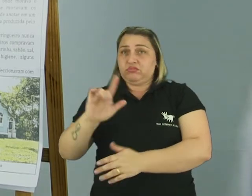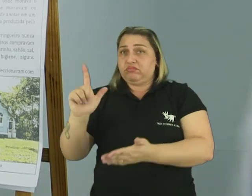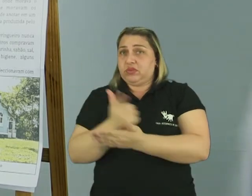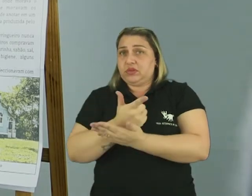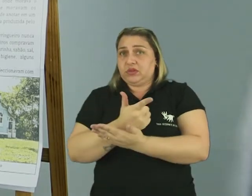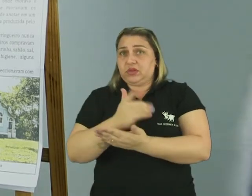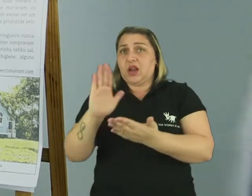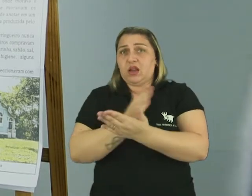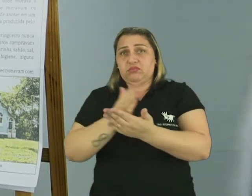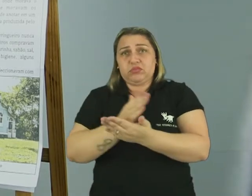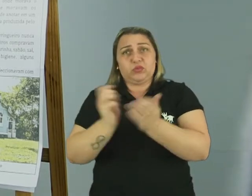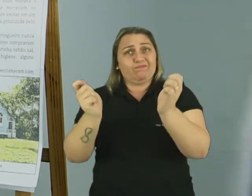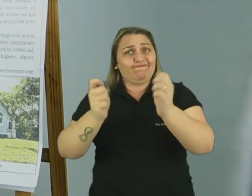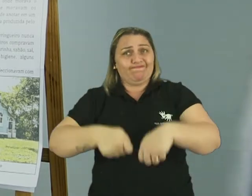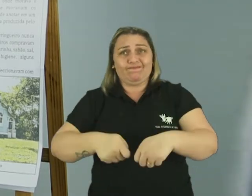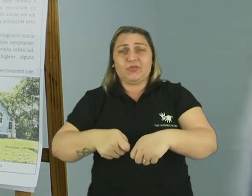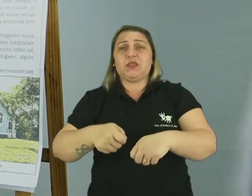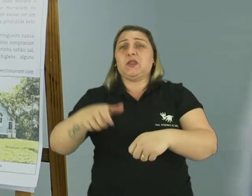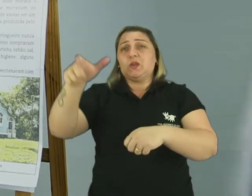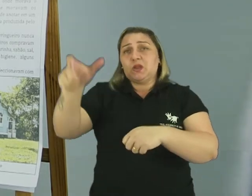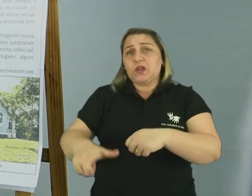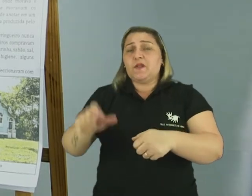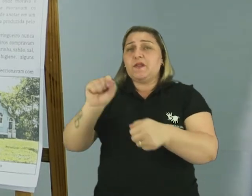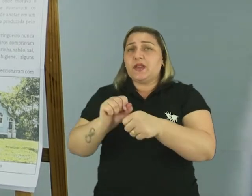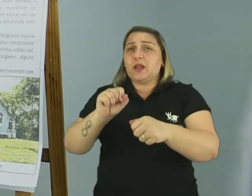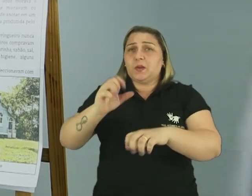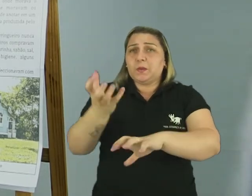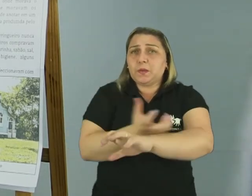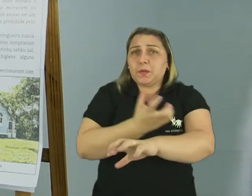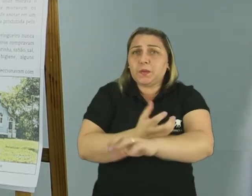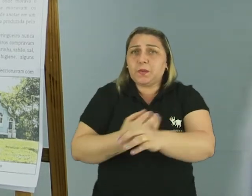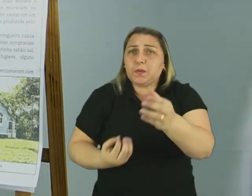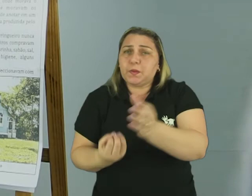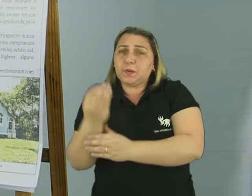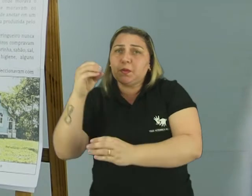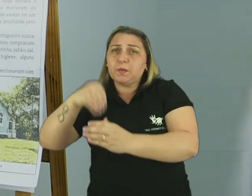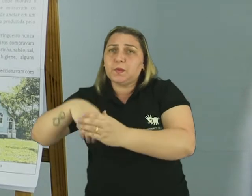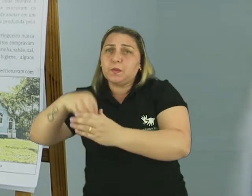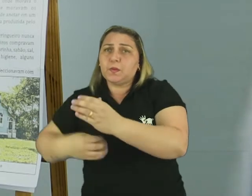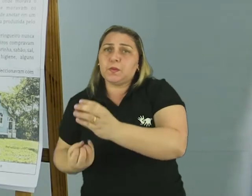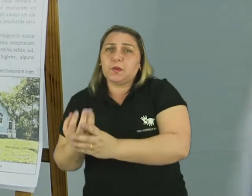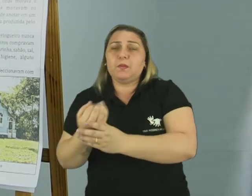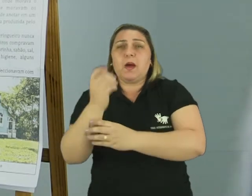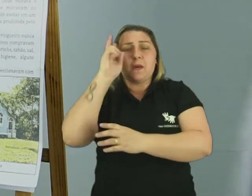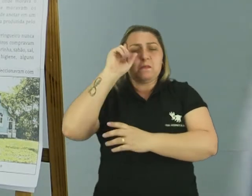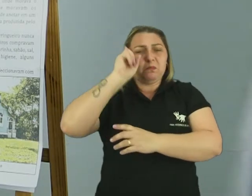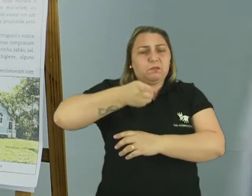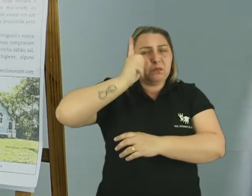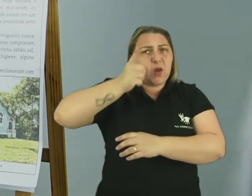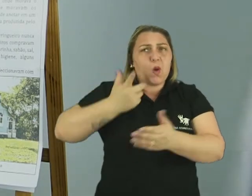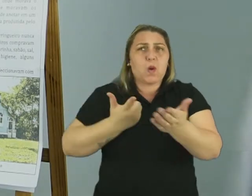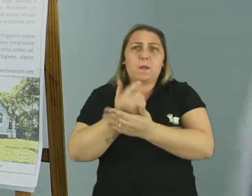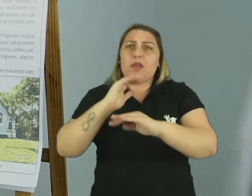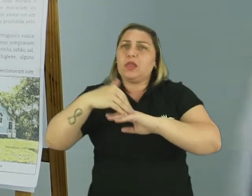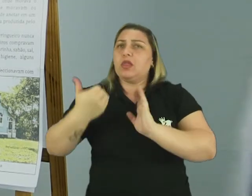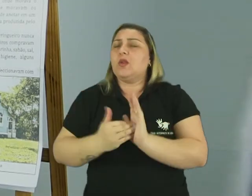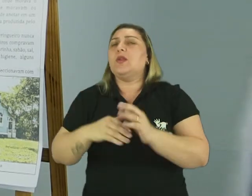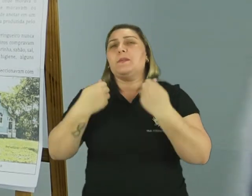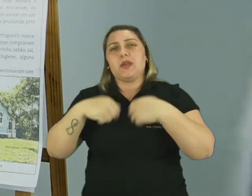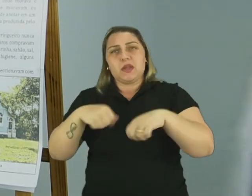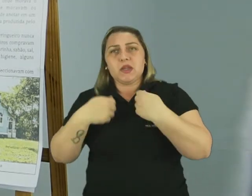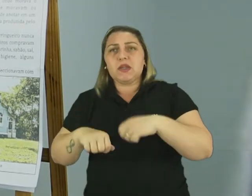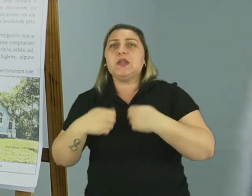não permitiam que os seringueiros fizessem roçado para obrigá-los a comprar tudo o que